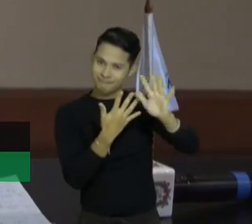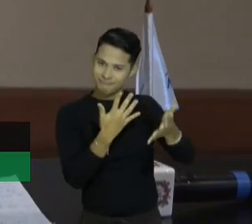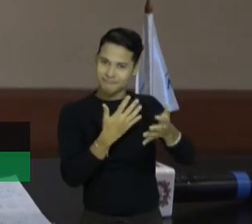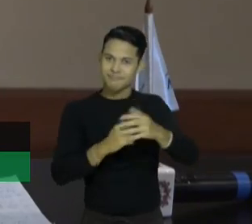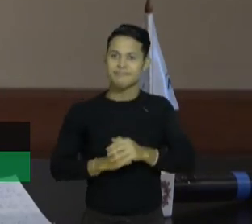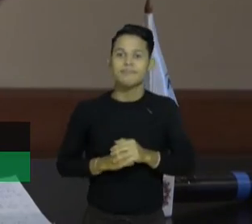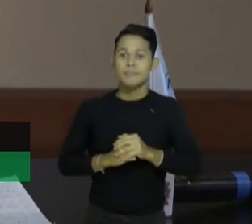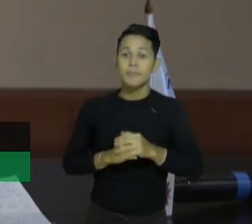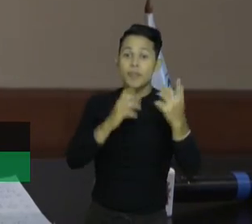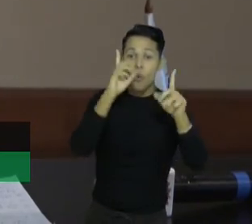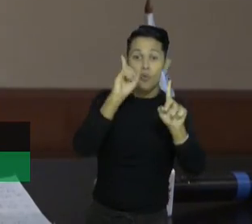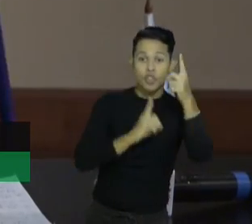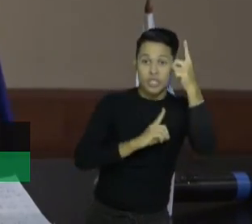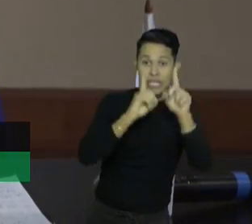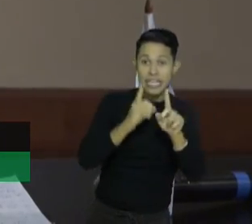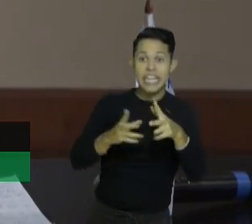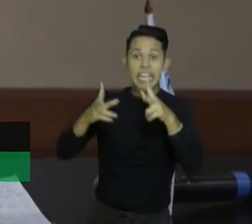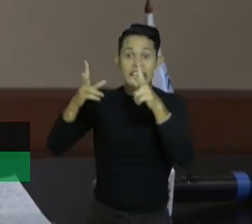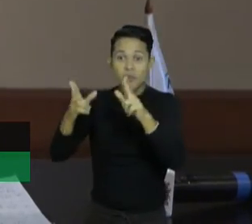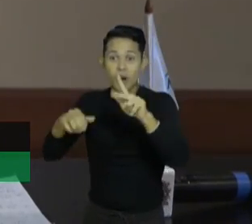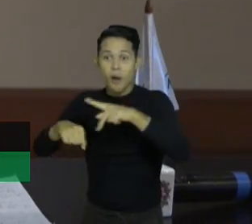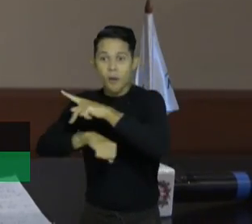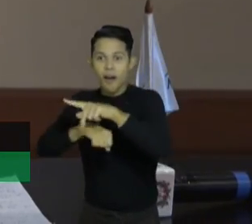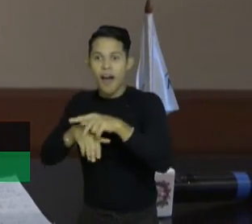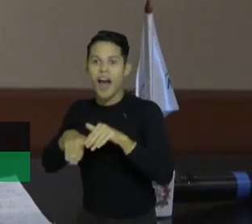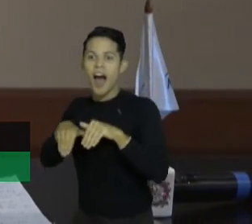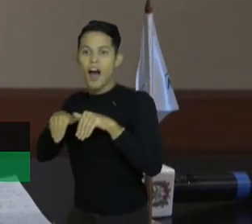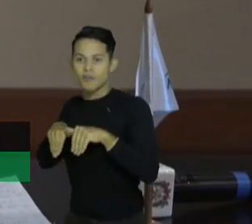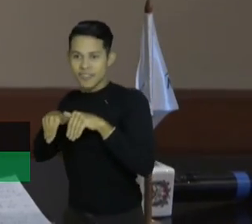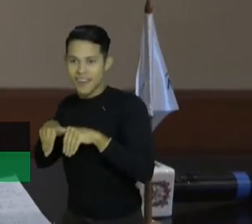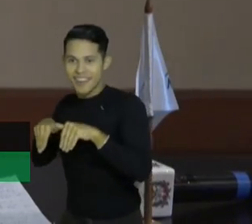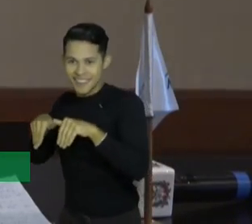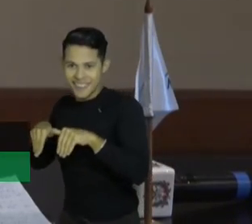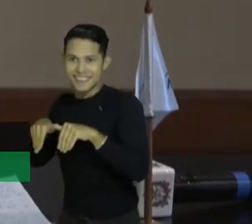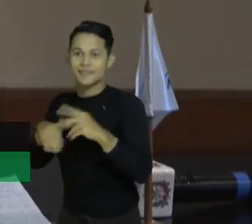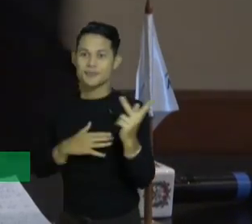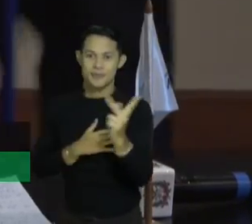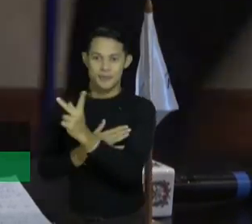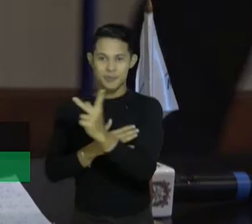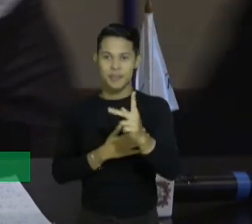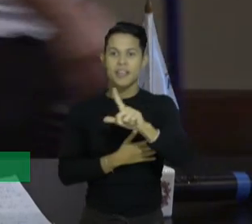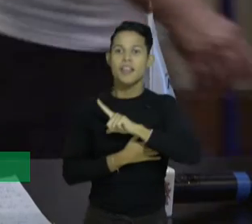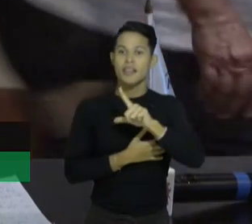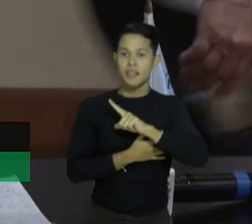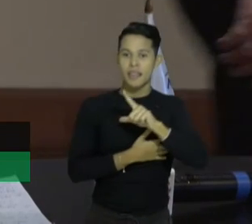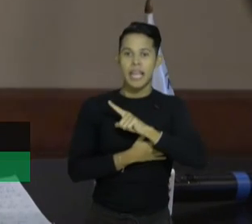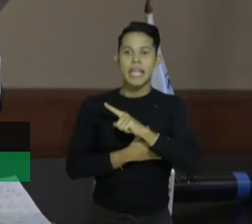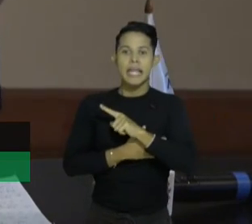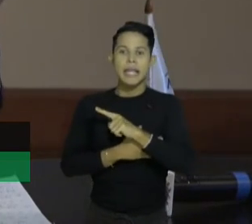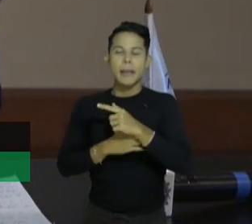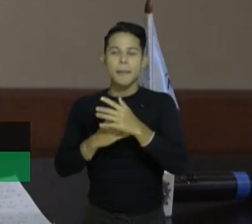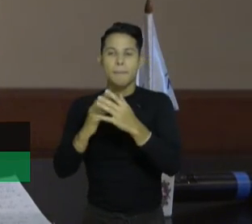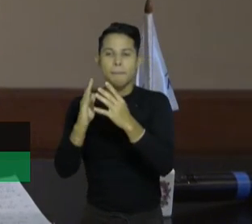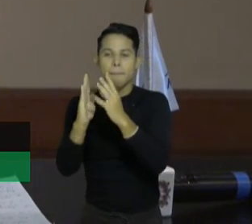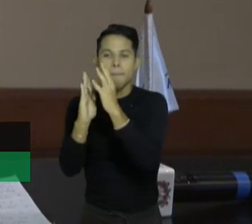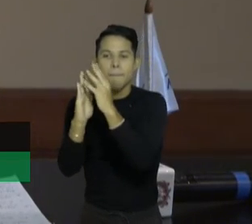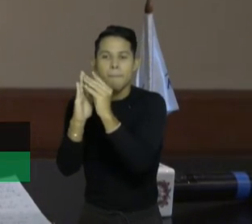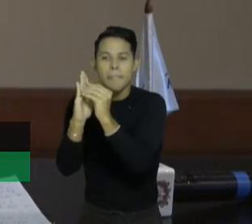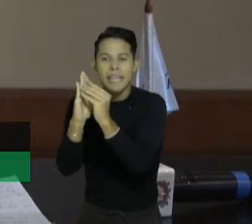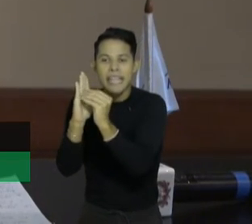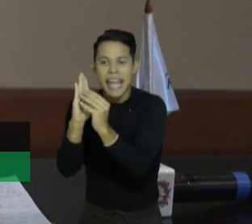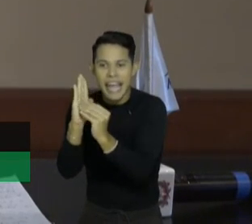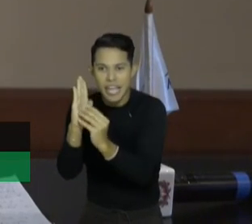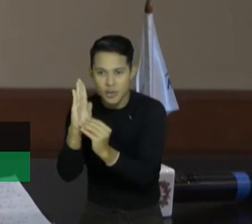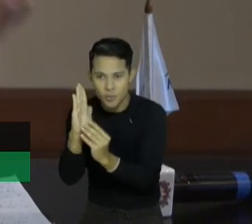o Chile assim como a Austrália eu posso a Austrália exporta eh desde minério de ferro em primeiro lugar carvão em segundo